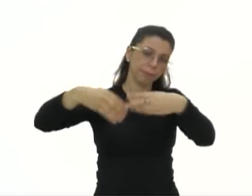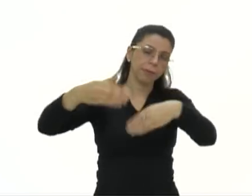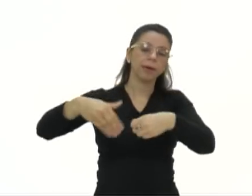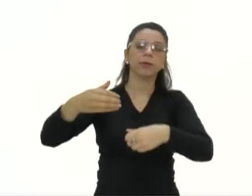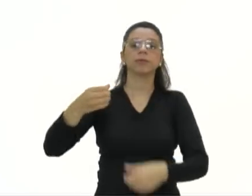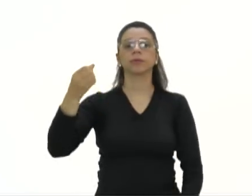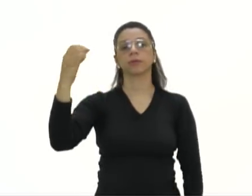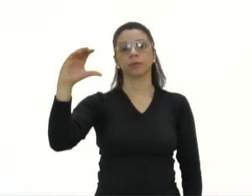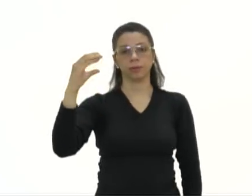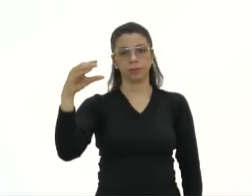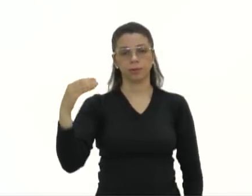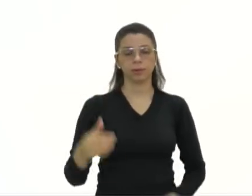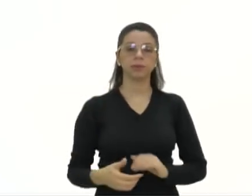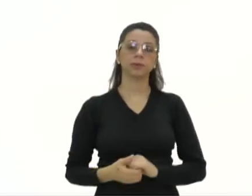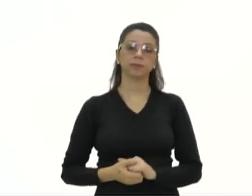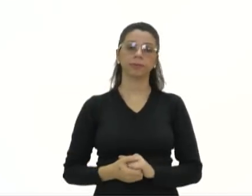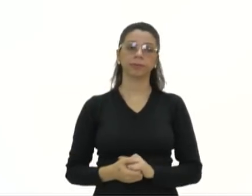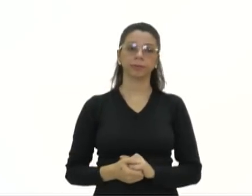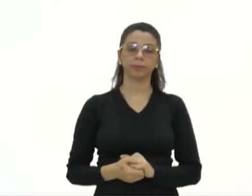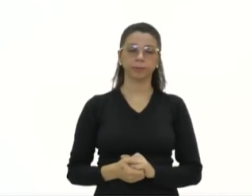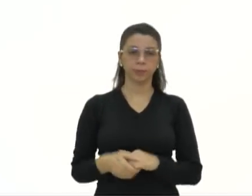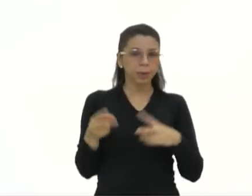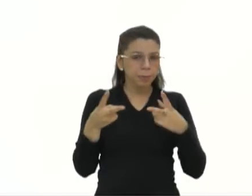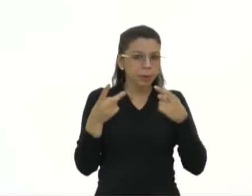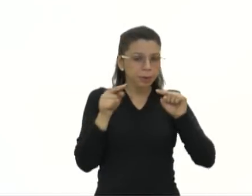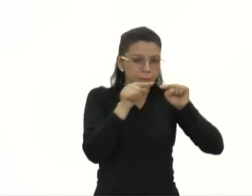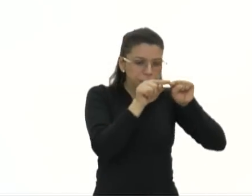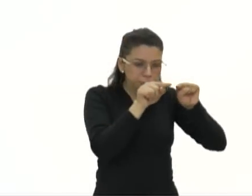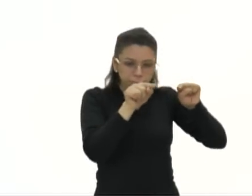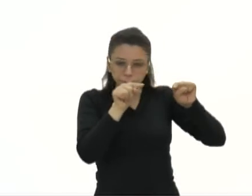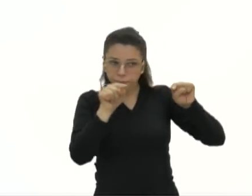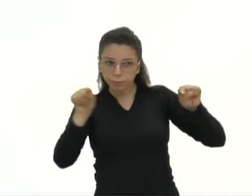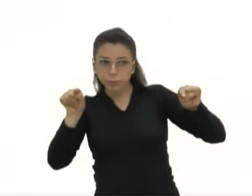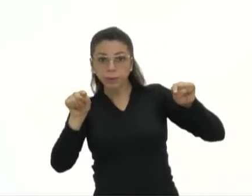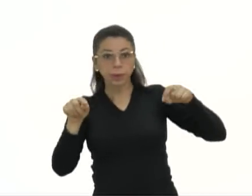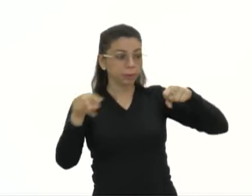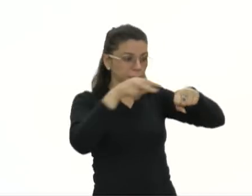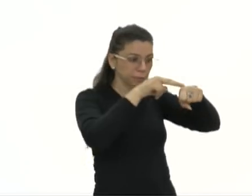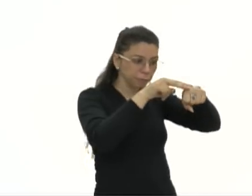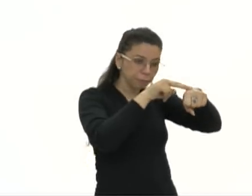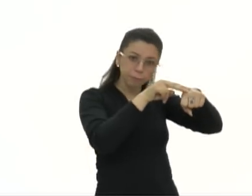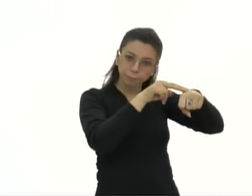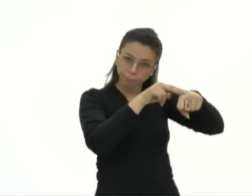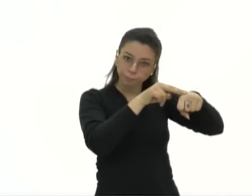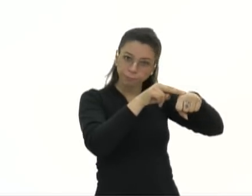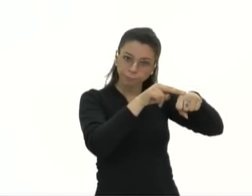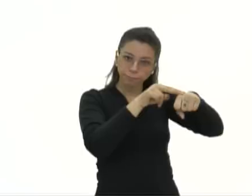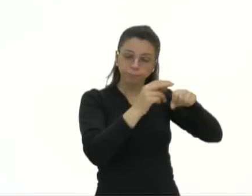ciências. Olha que interessante, percebam que essa linha, ela sai do verde,